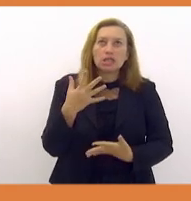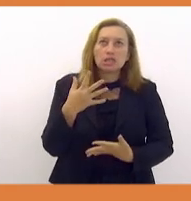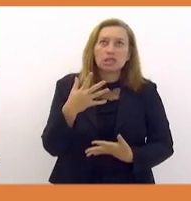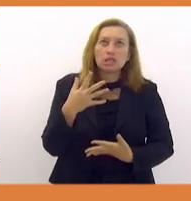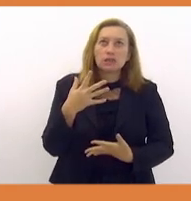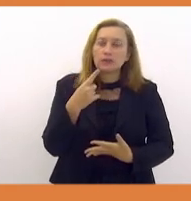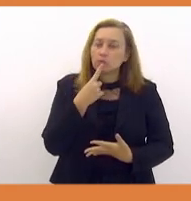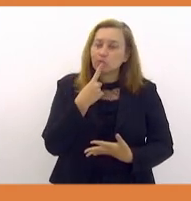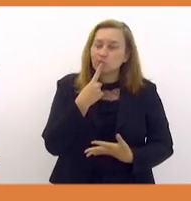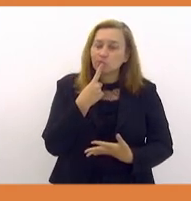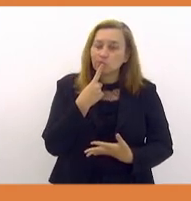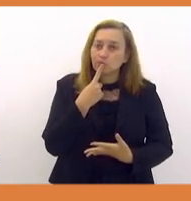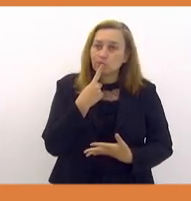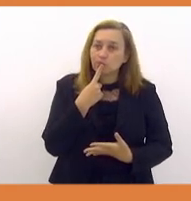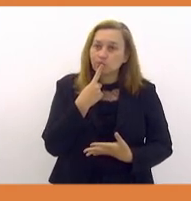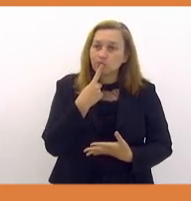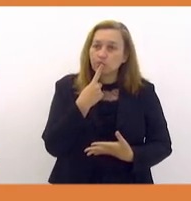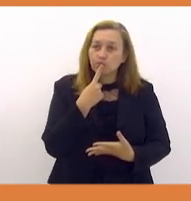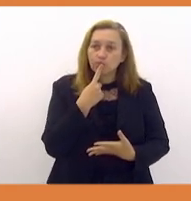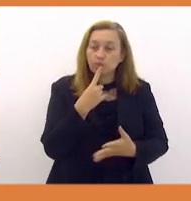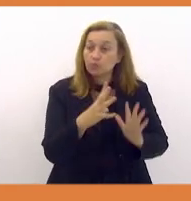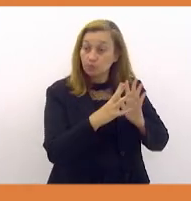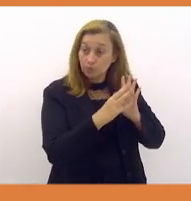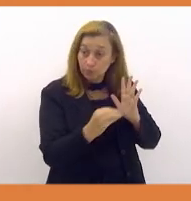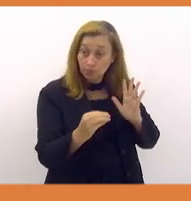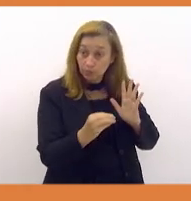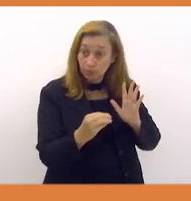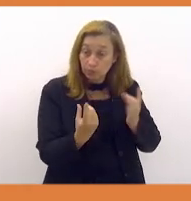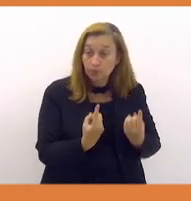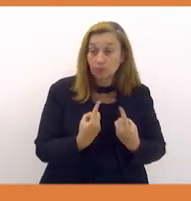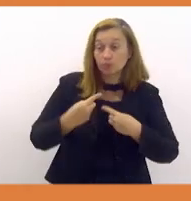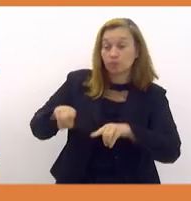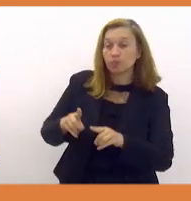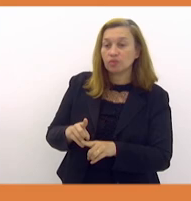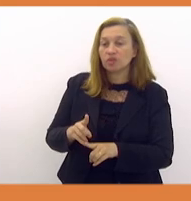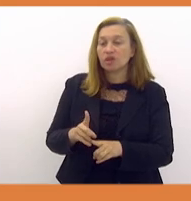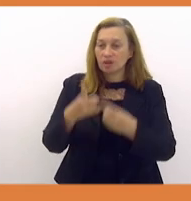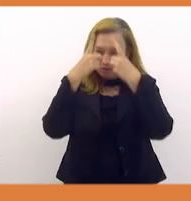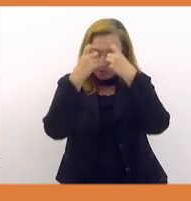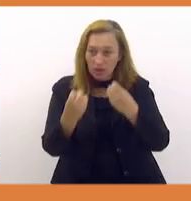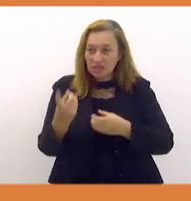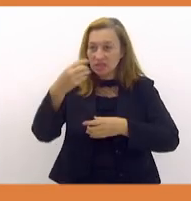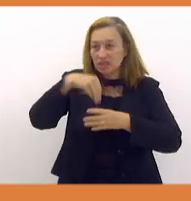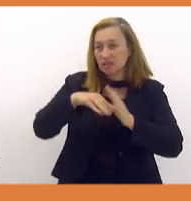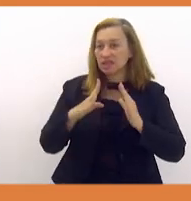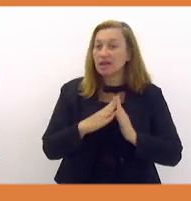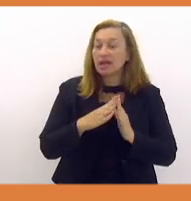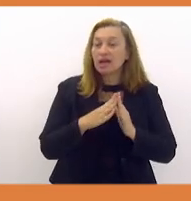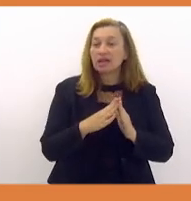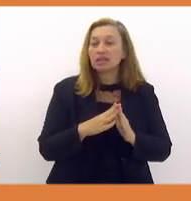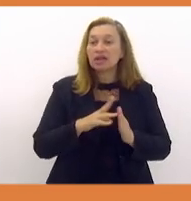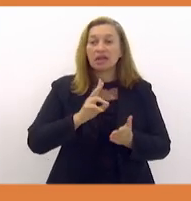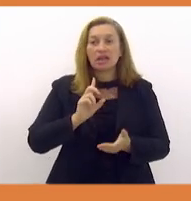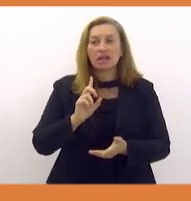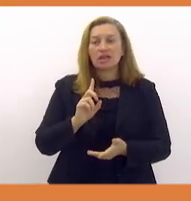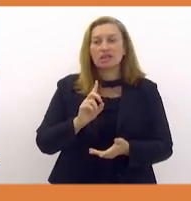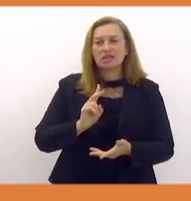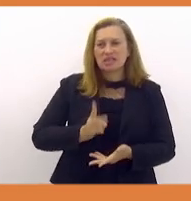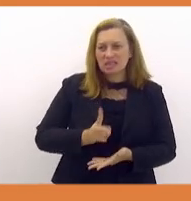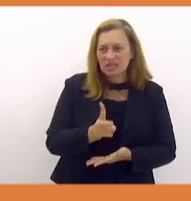que é um exemplo, uma inspiração para enfrentar a violência doméstica, nem sempre isso se concretiza